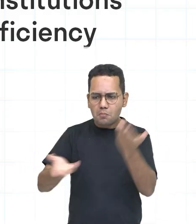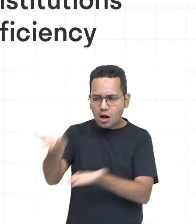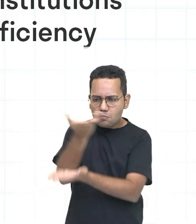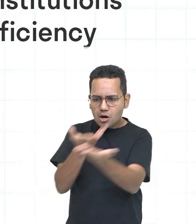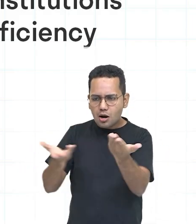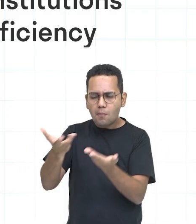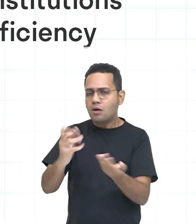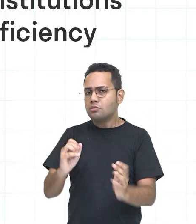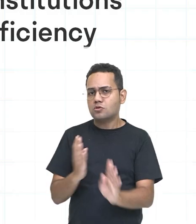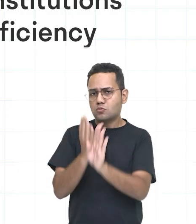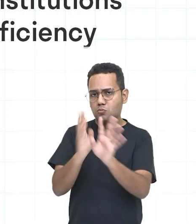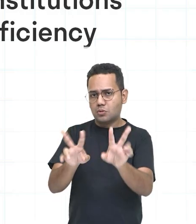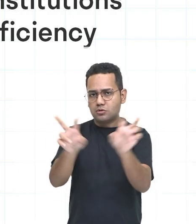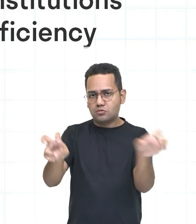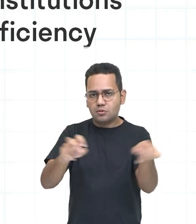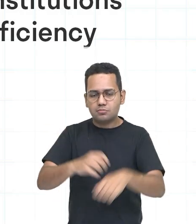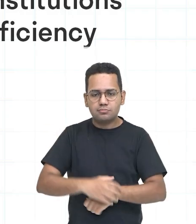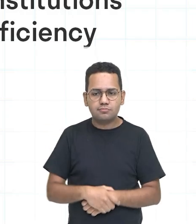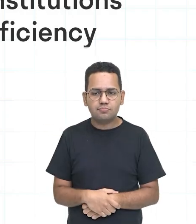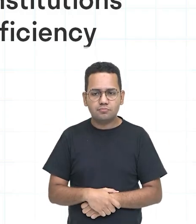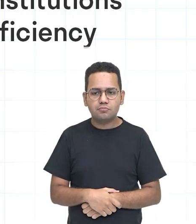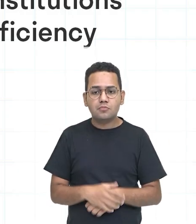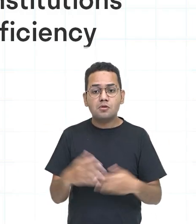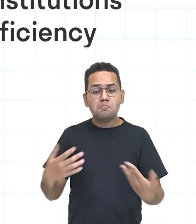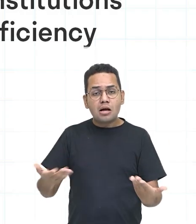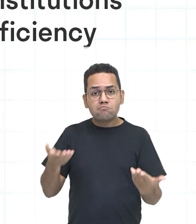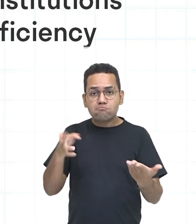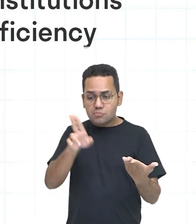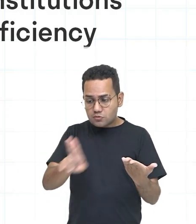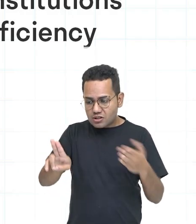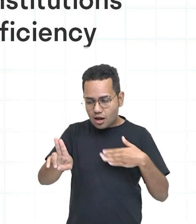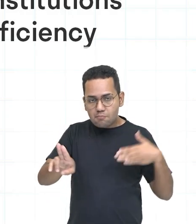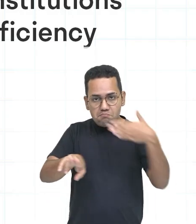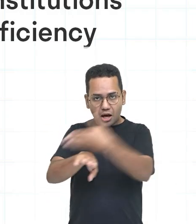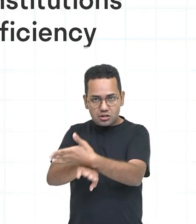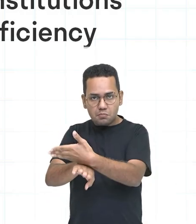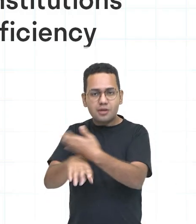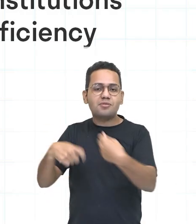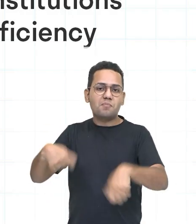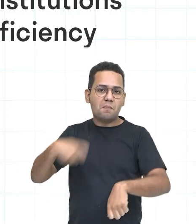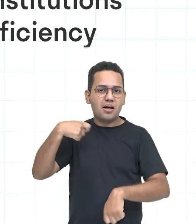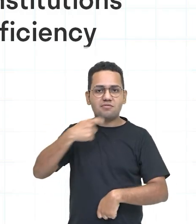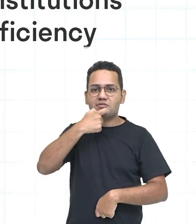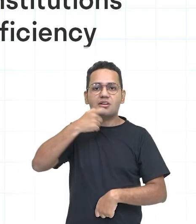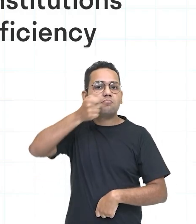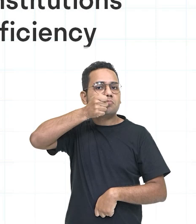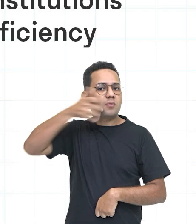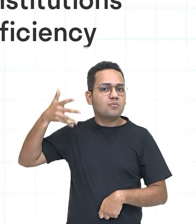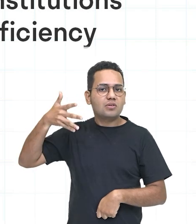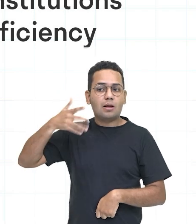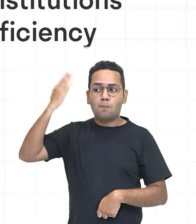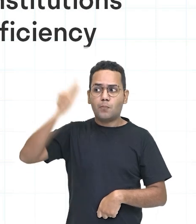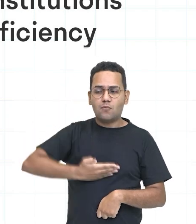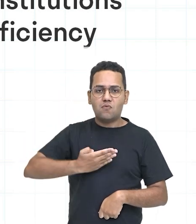das suas descobertas. E para adentrar nessas universidades, precisa, então, da proficiência em língua inglesa.